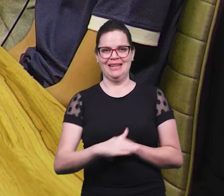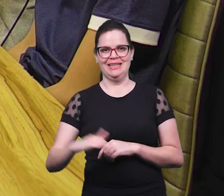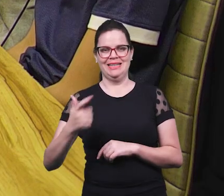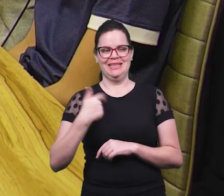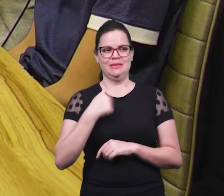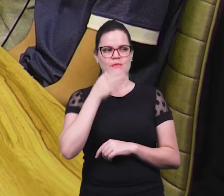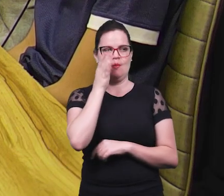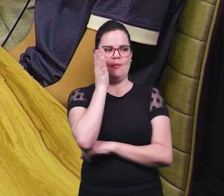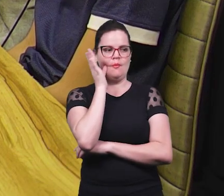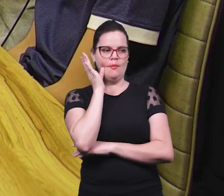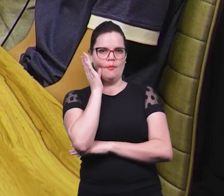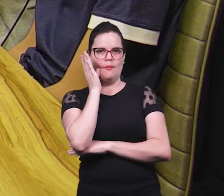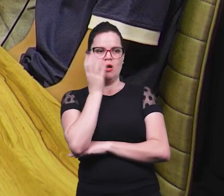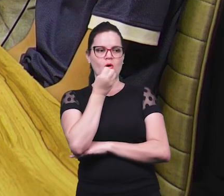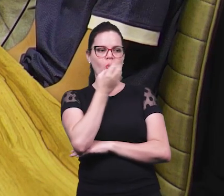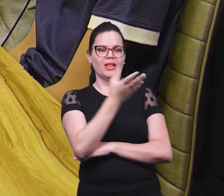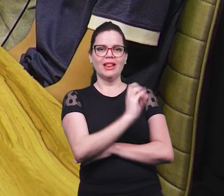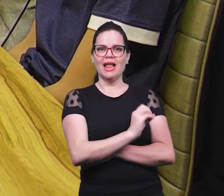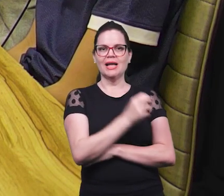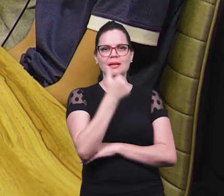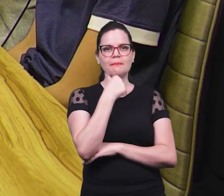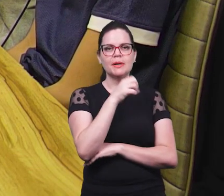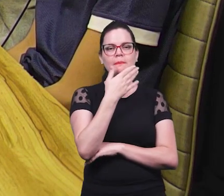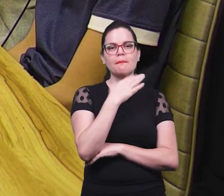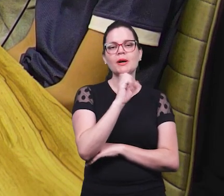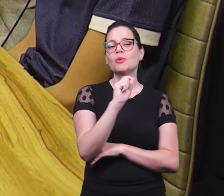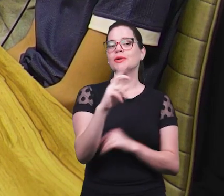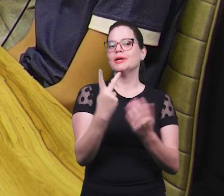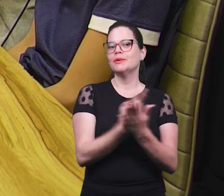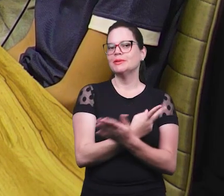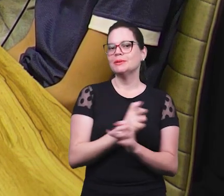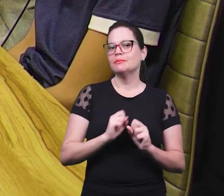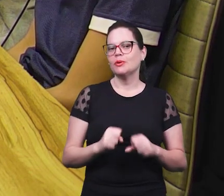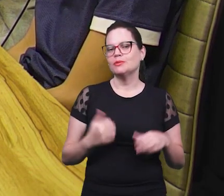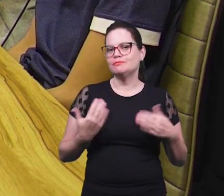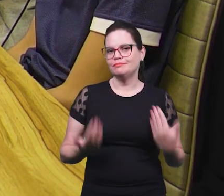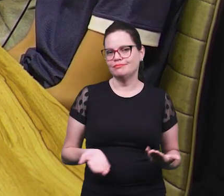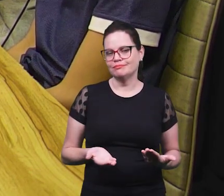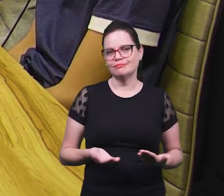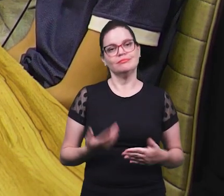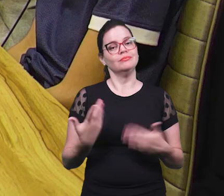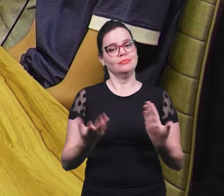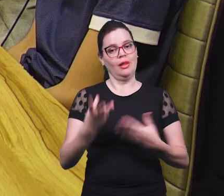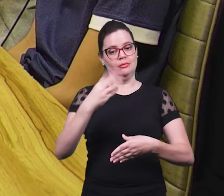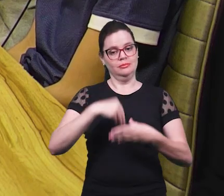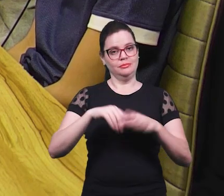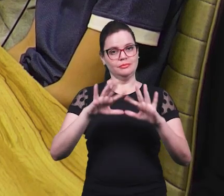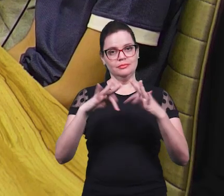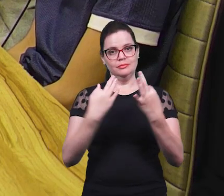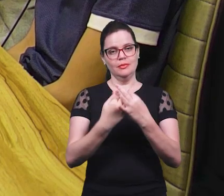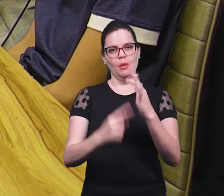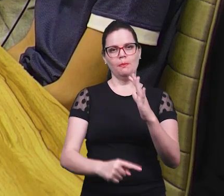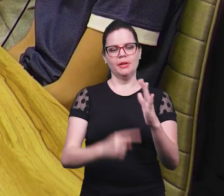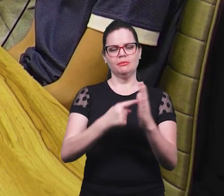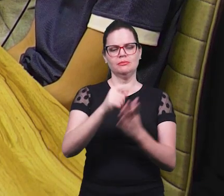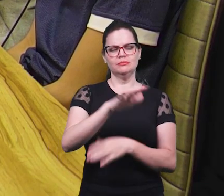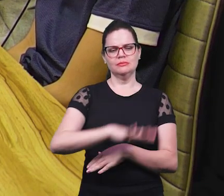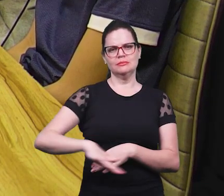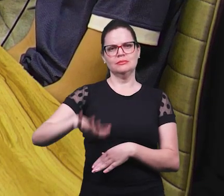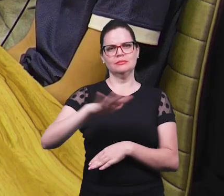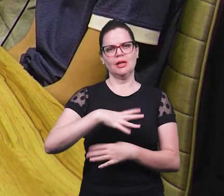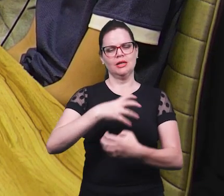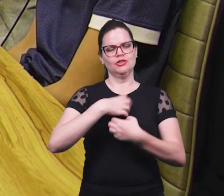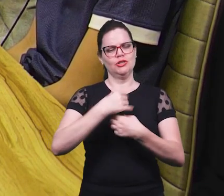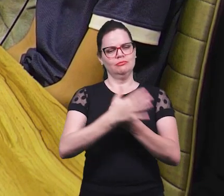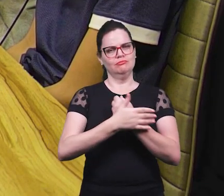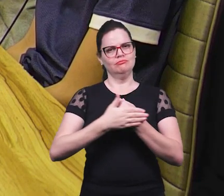abertura necessária com os seus pais, o que poderia acontecer? Pois é, né? O lar é o primeiro ambiente, é aquele ambiente